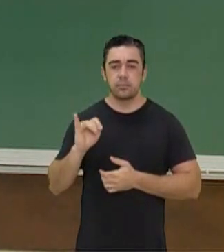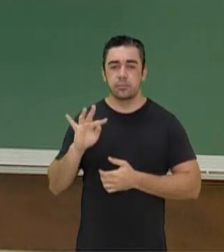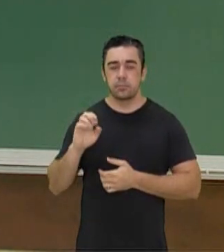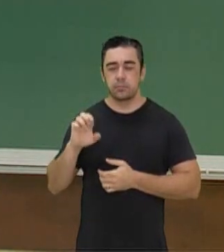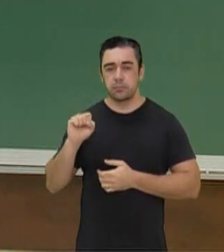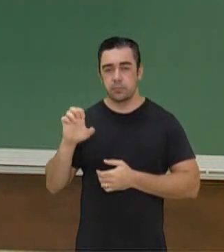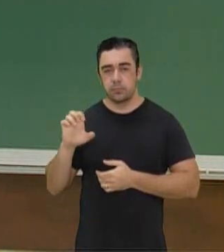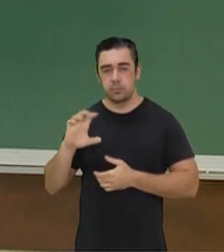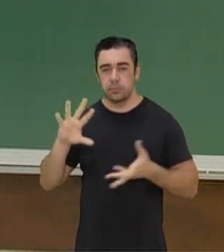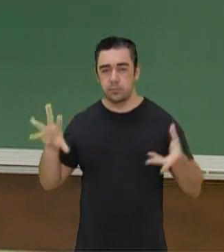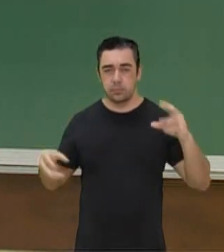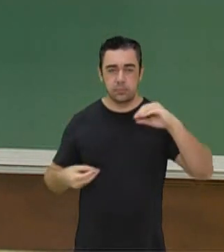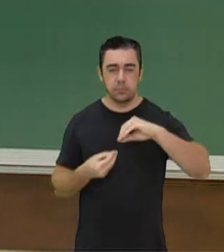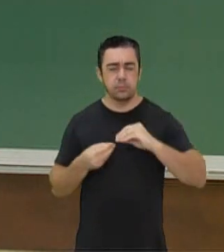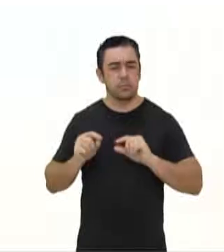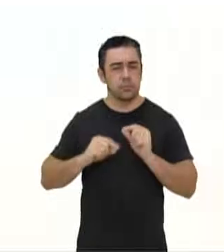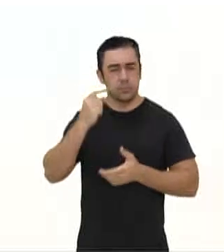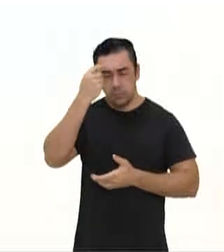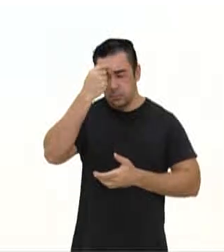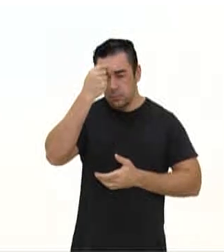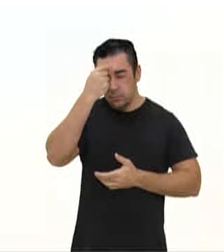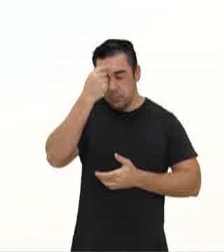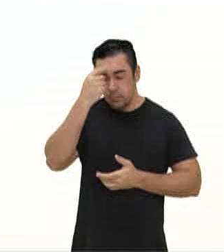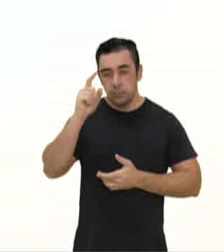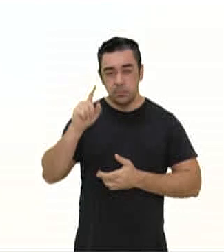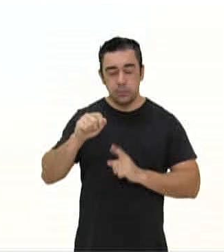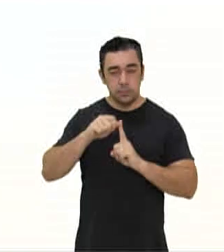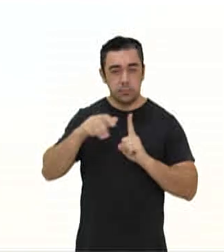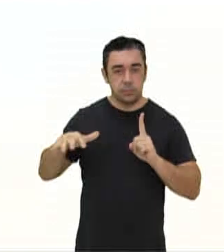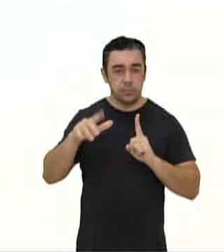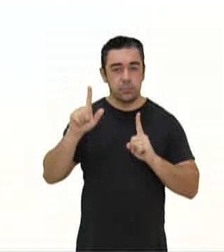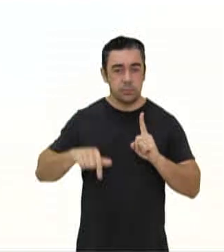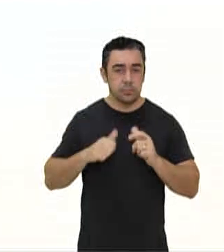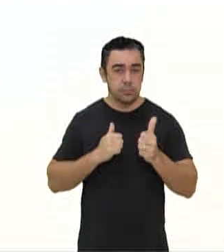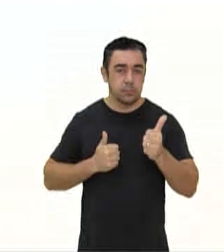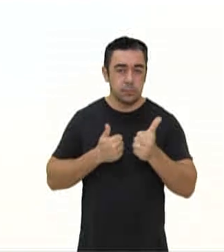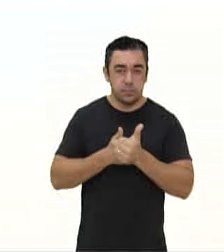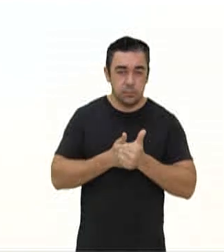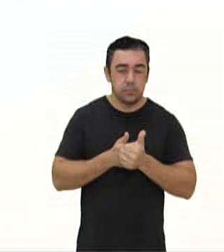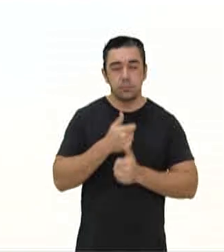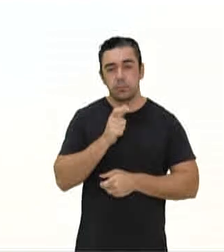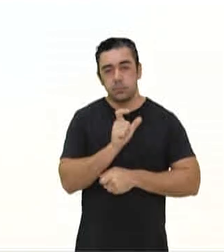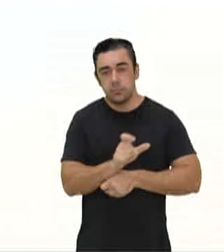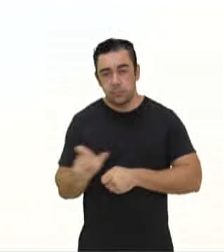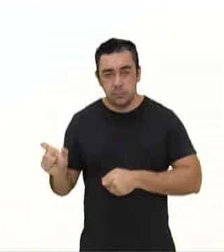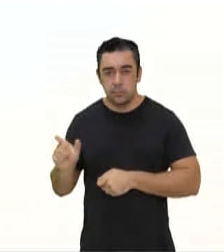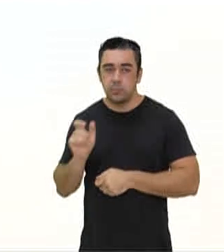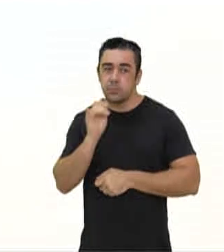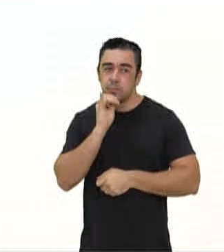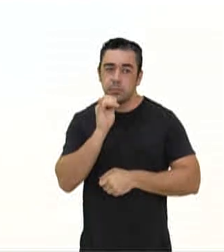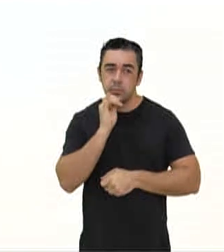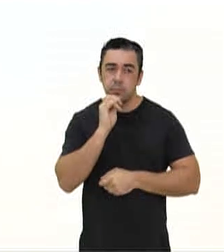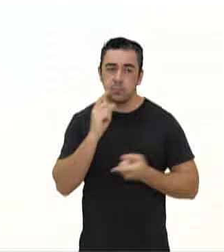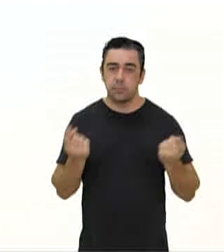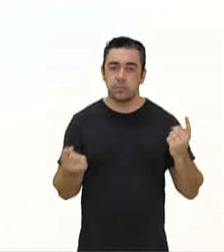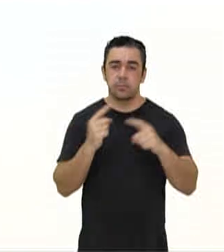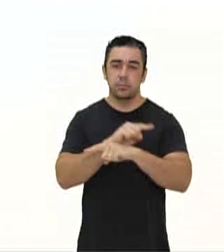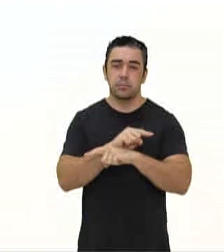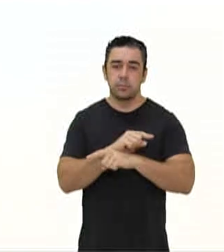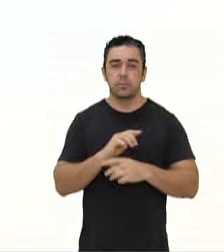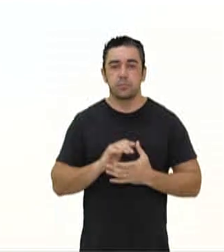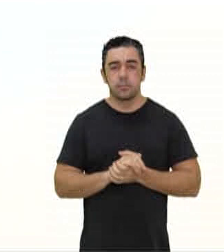Antítese é uma figura de pensamento que acontece por meio da aproximação de palavras com sentidos opostos.